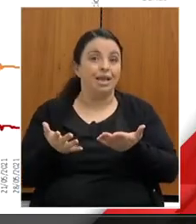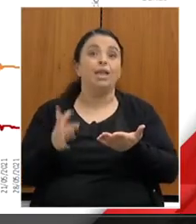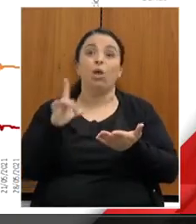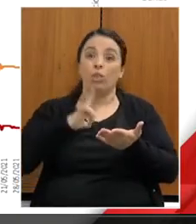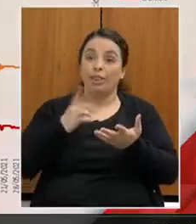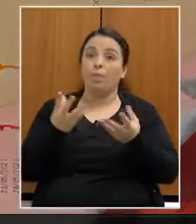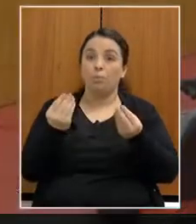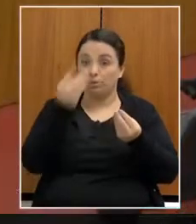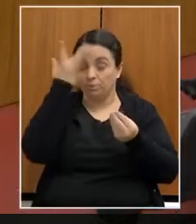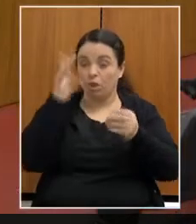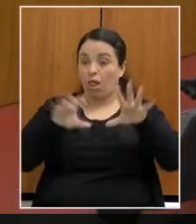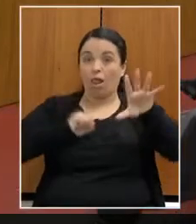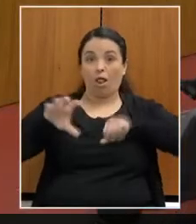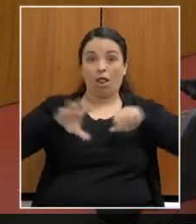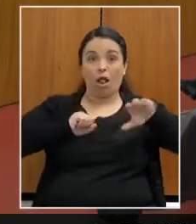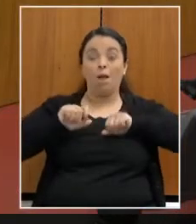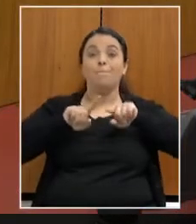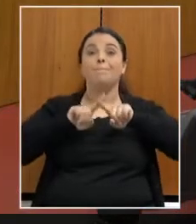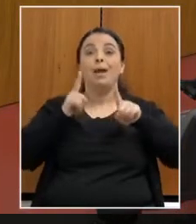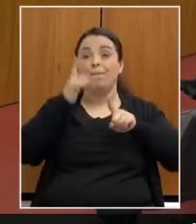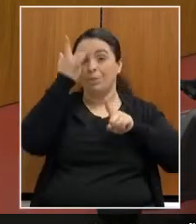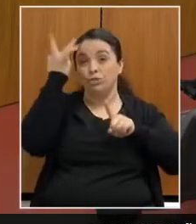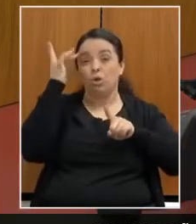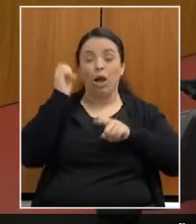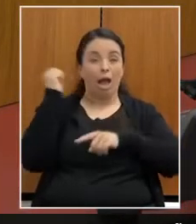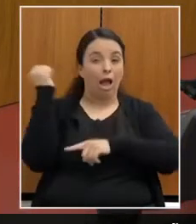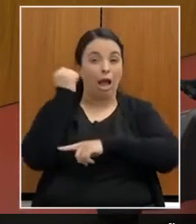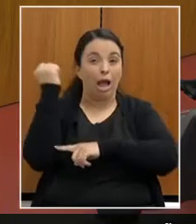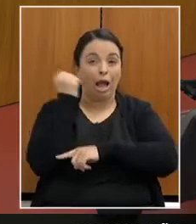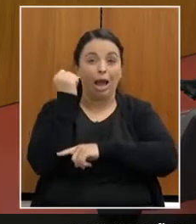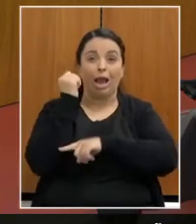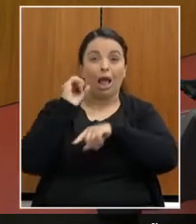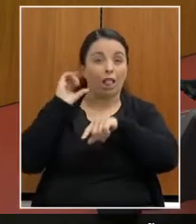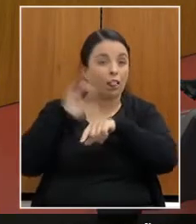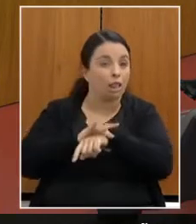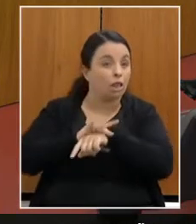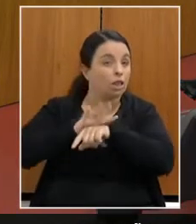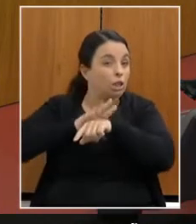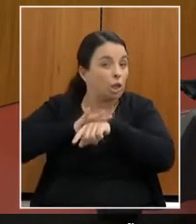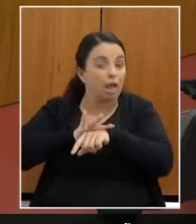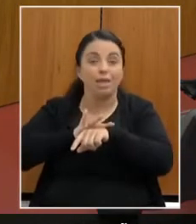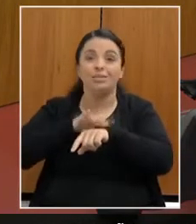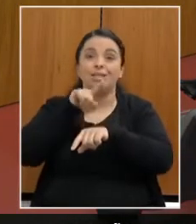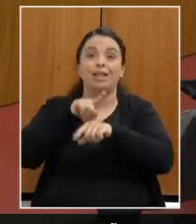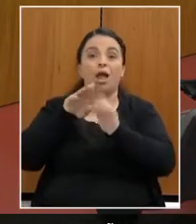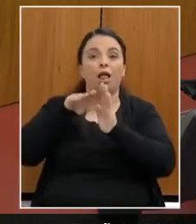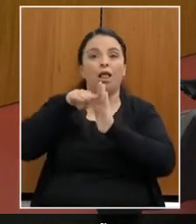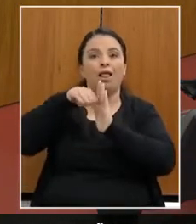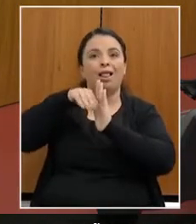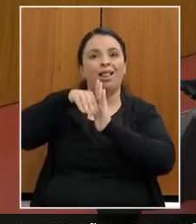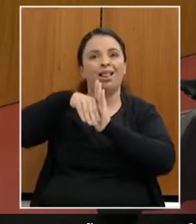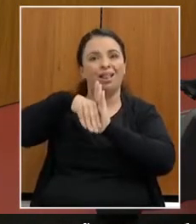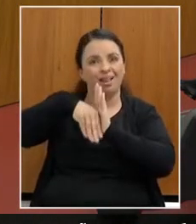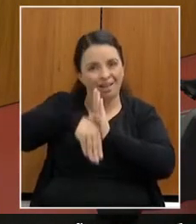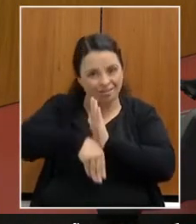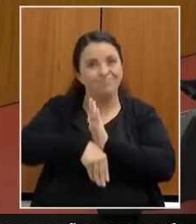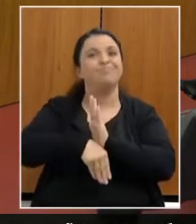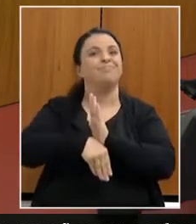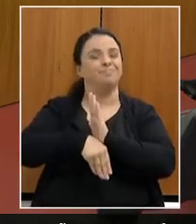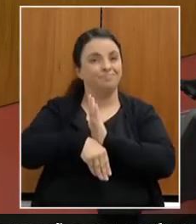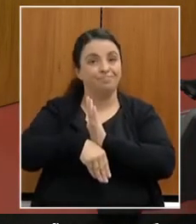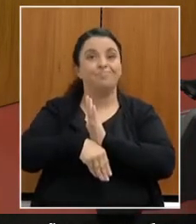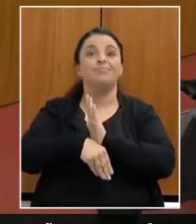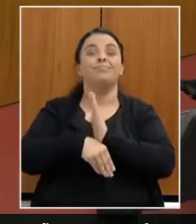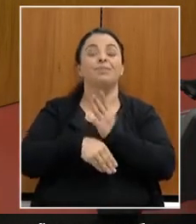graves caindo. Hoje temos menos de 90 pacientes aguardando e com essa mesma incidência há dois,